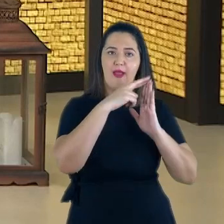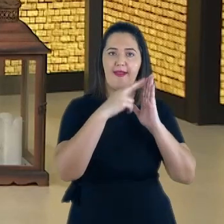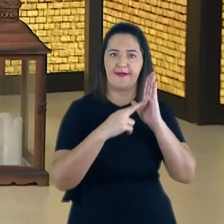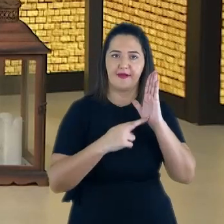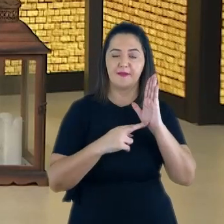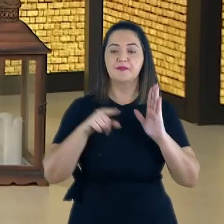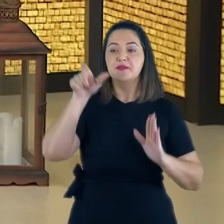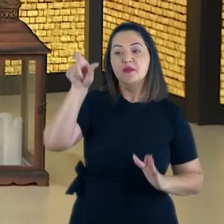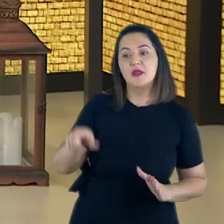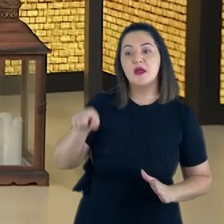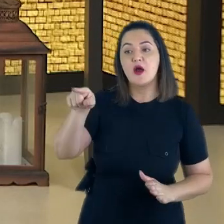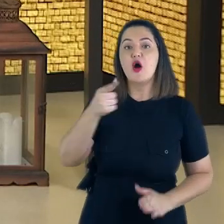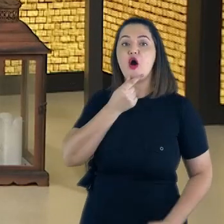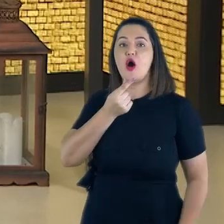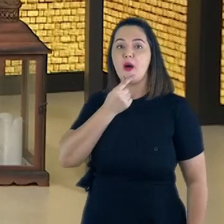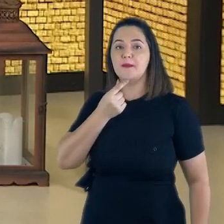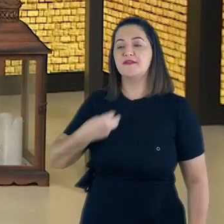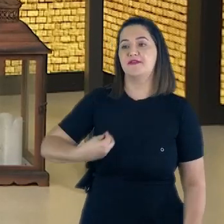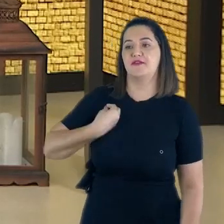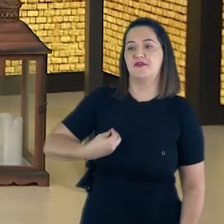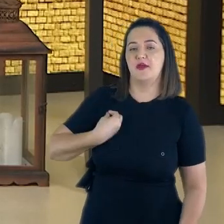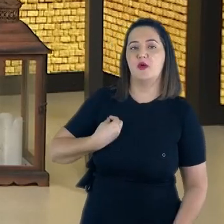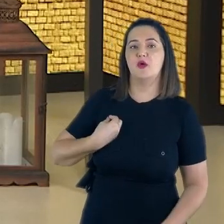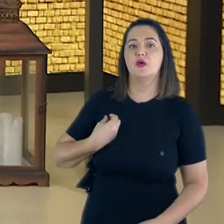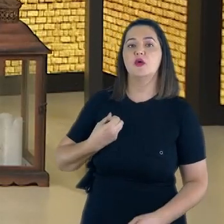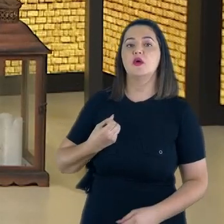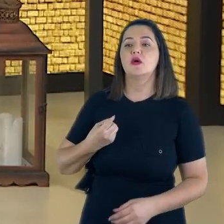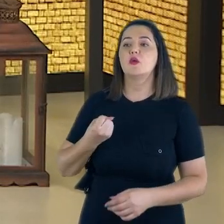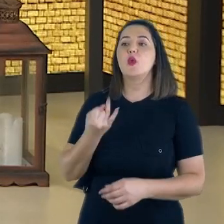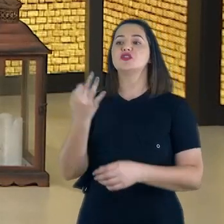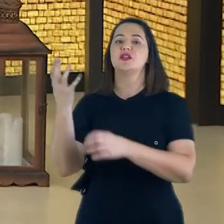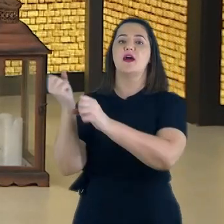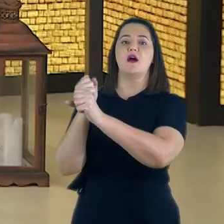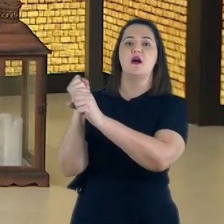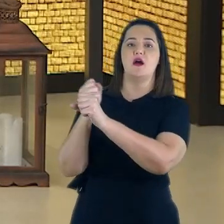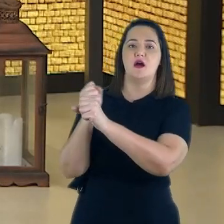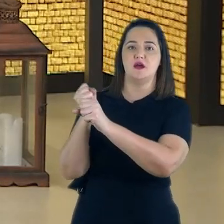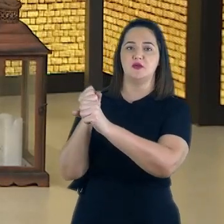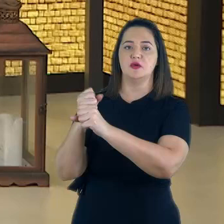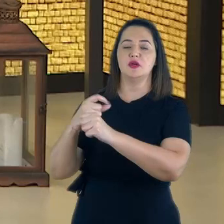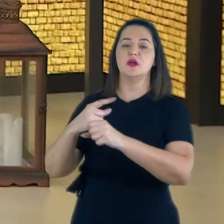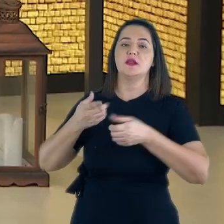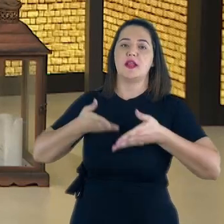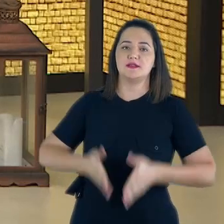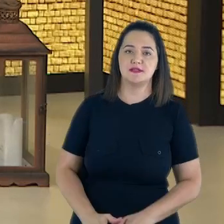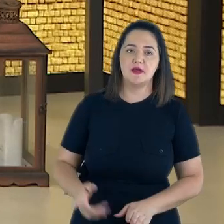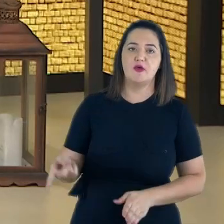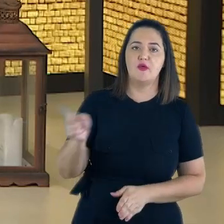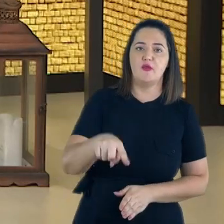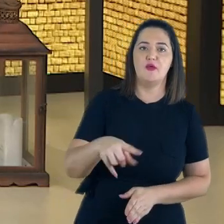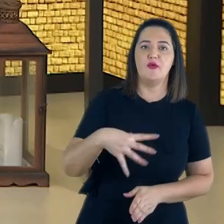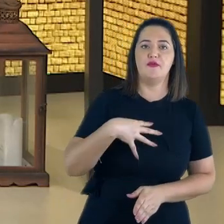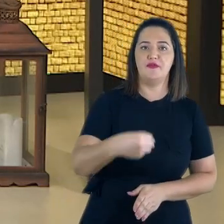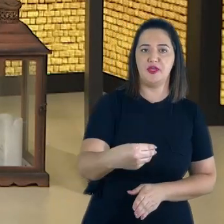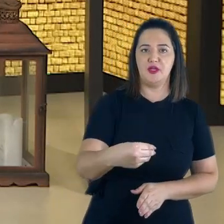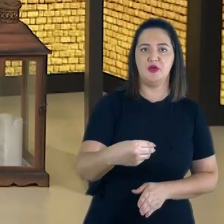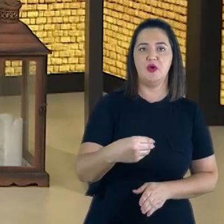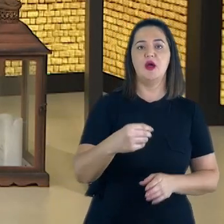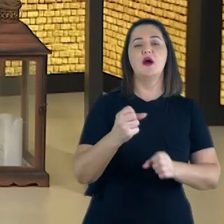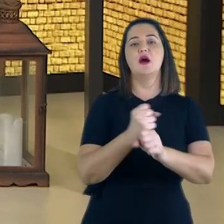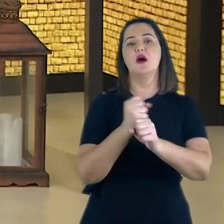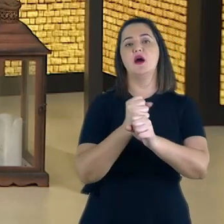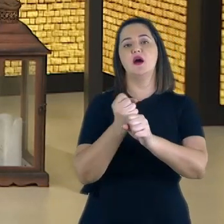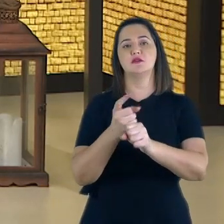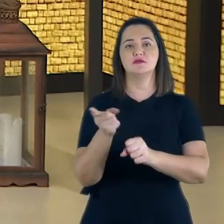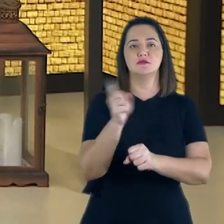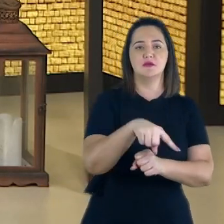fulano viveu tantos anos e gerou Beltrano, e fulano viveu tantos anos depois que gerou fulano e assim